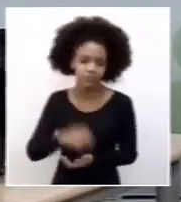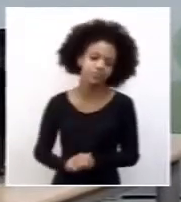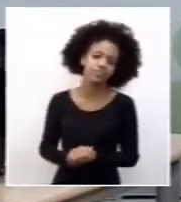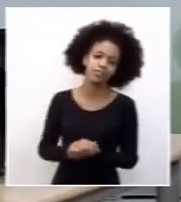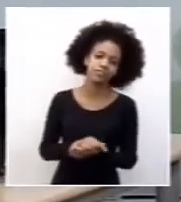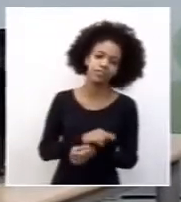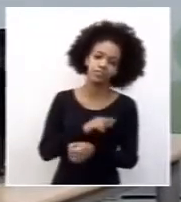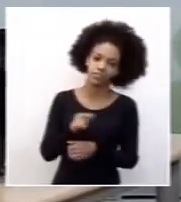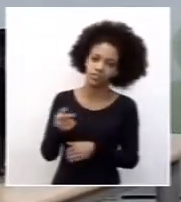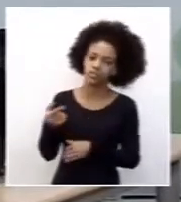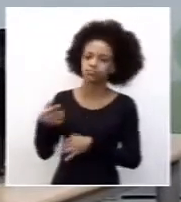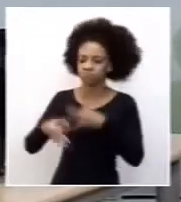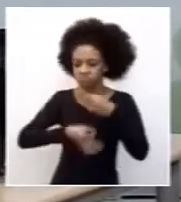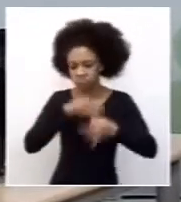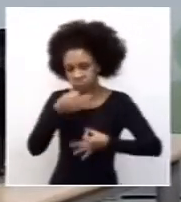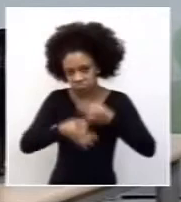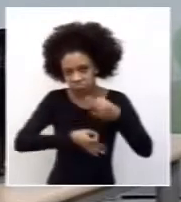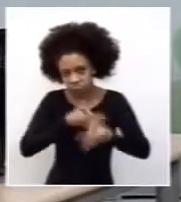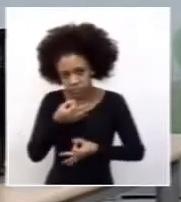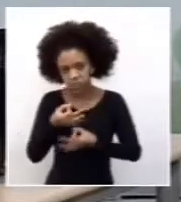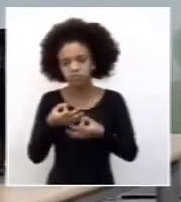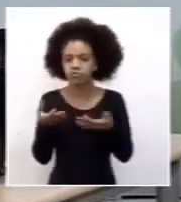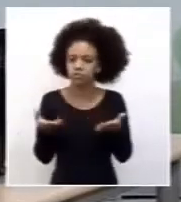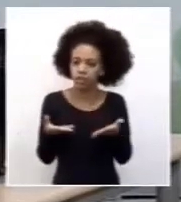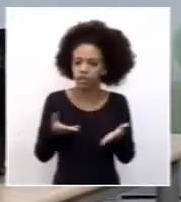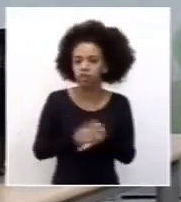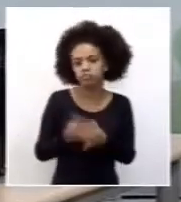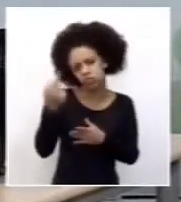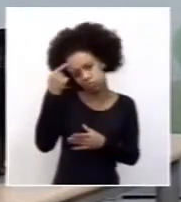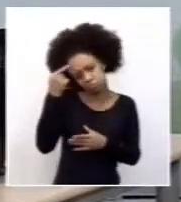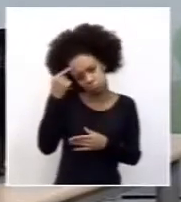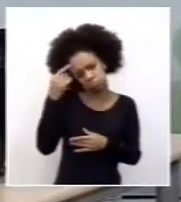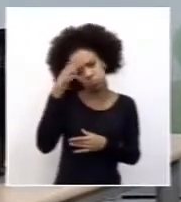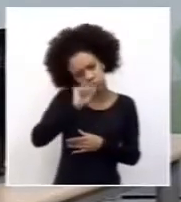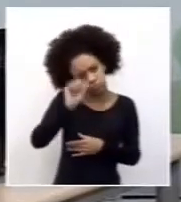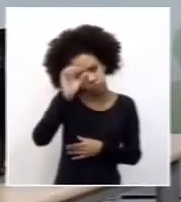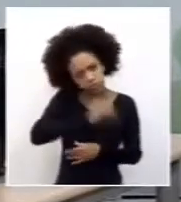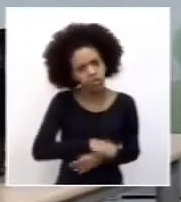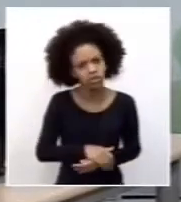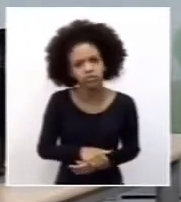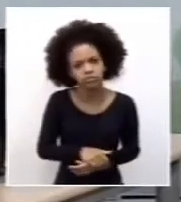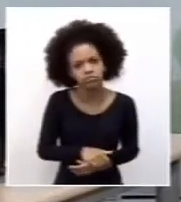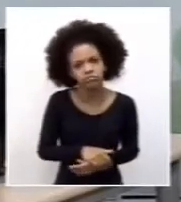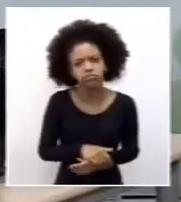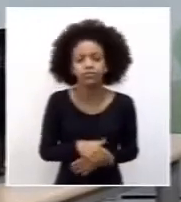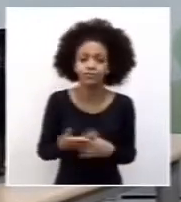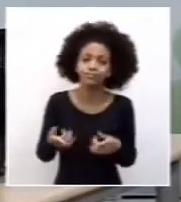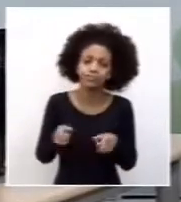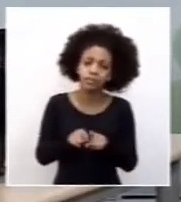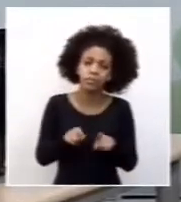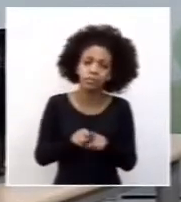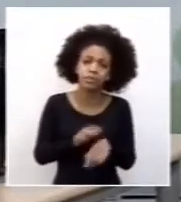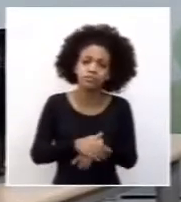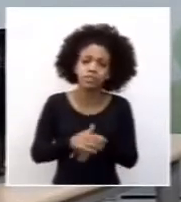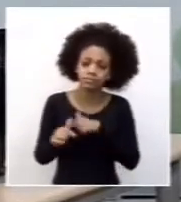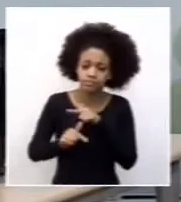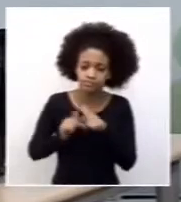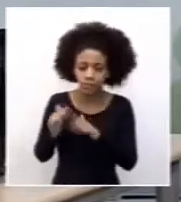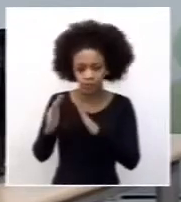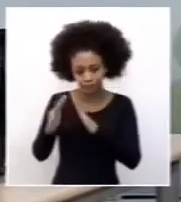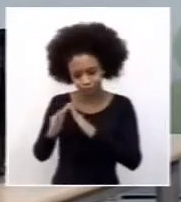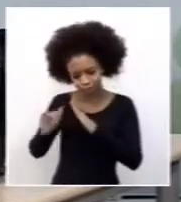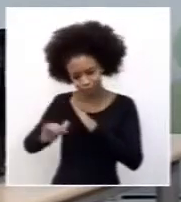esse diálogo, as reflexões, esse momento, né, de aprendizagem, ainda mais nesse trabalho